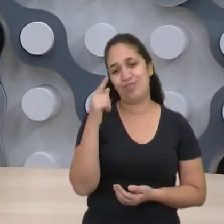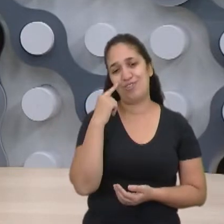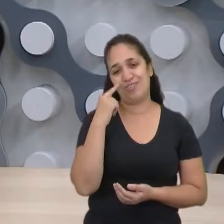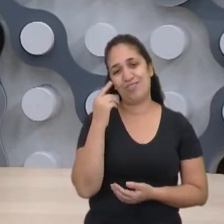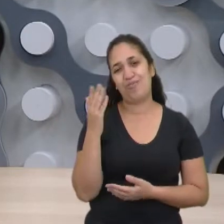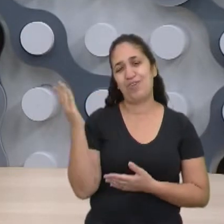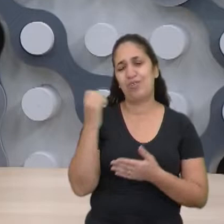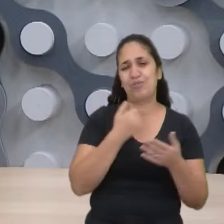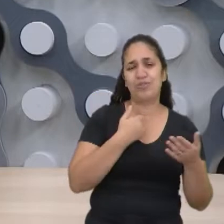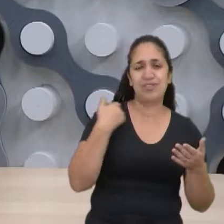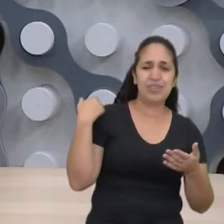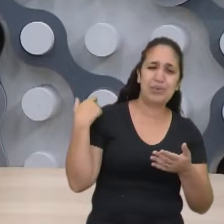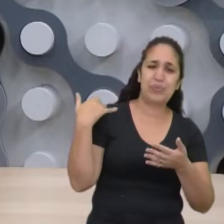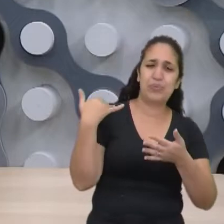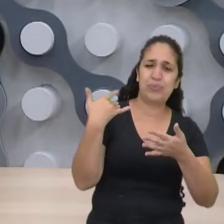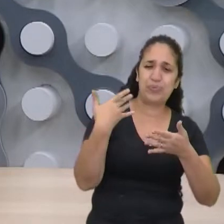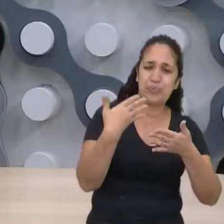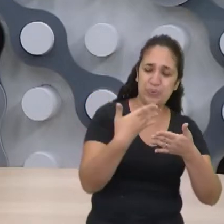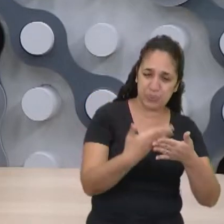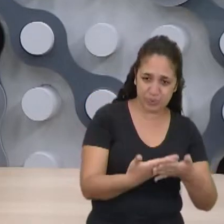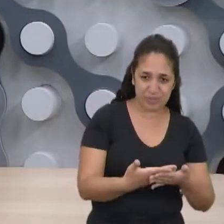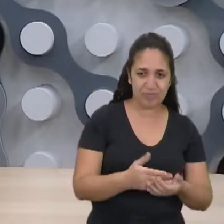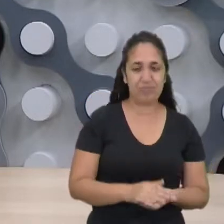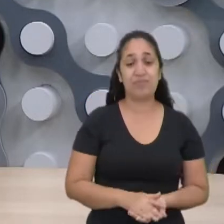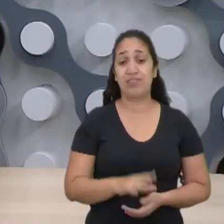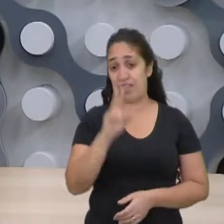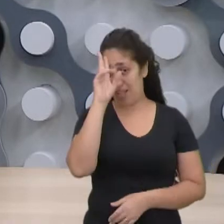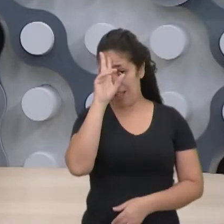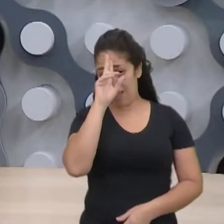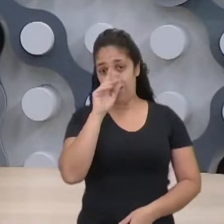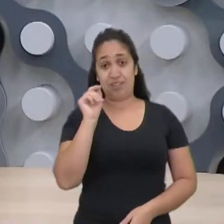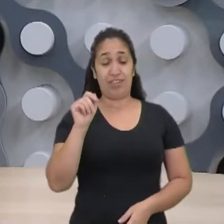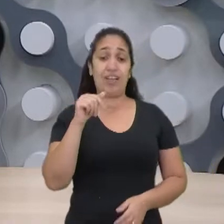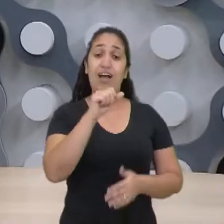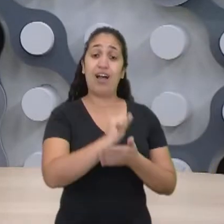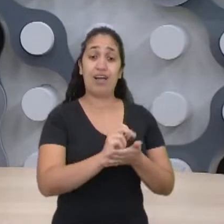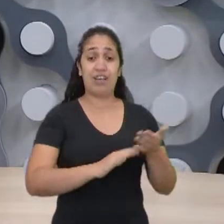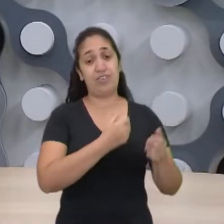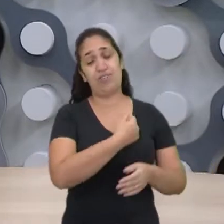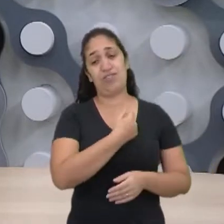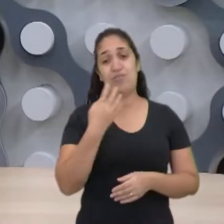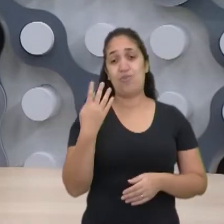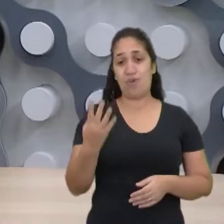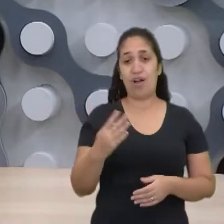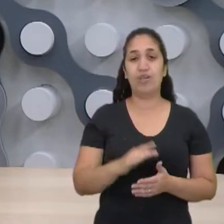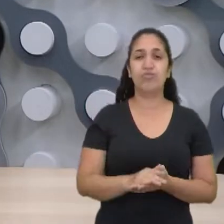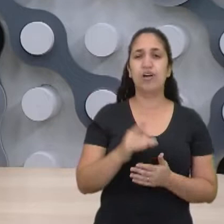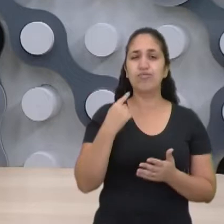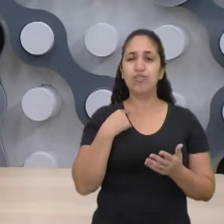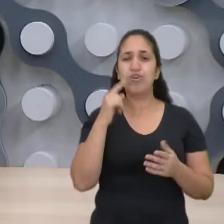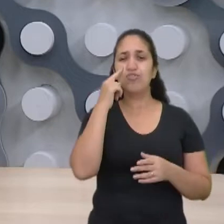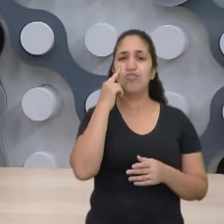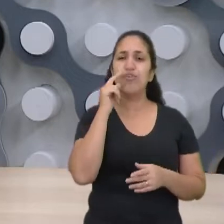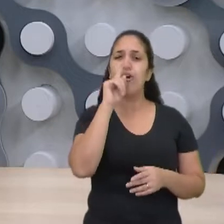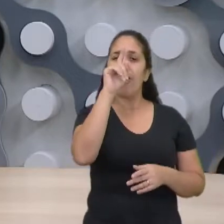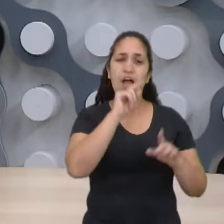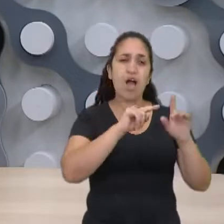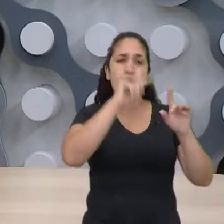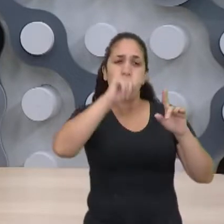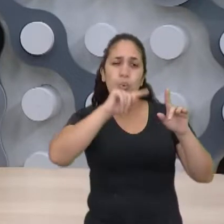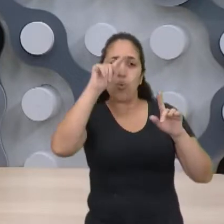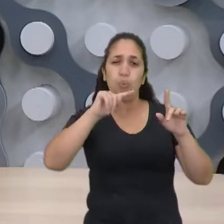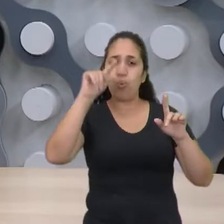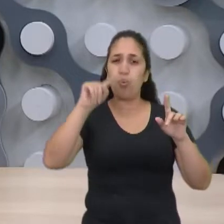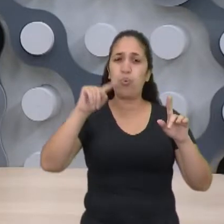aí desde o início do ano. Então, lembrando aí que nessa atividade 4 nós vimos aí os índices, né? Que nós temos os